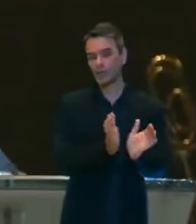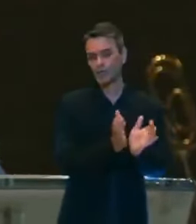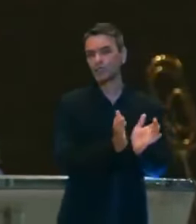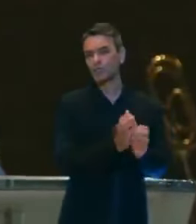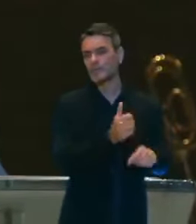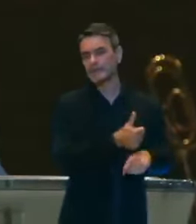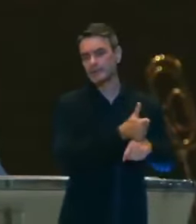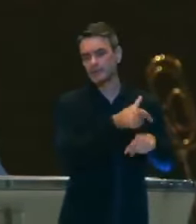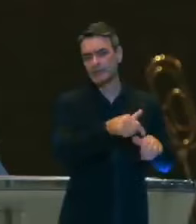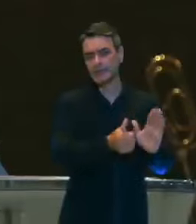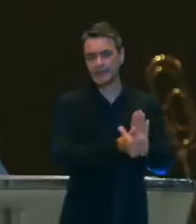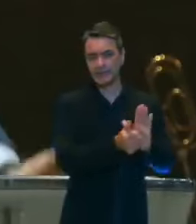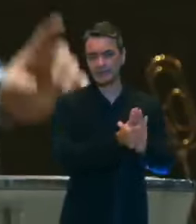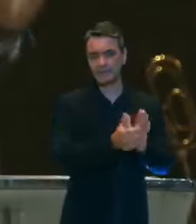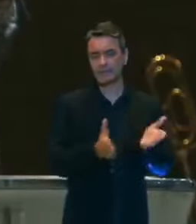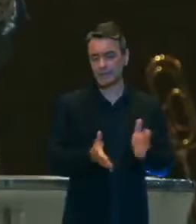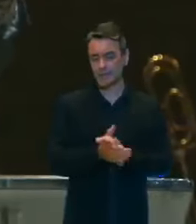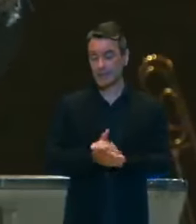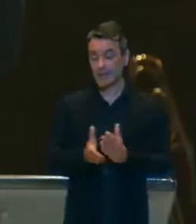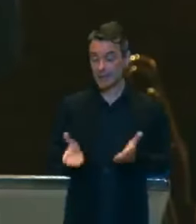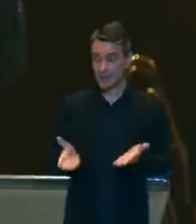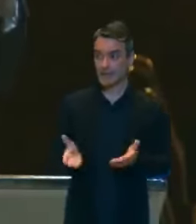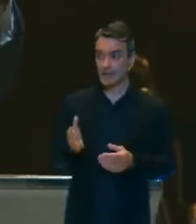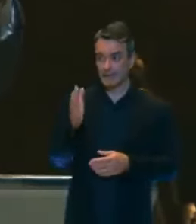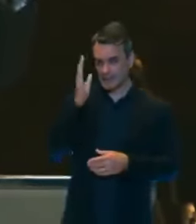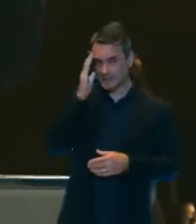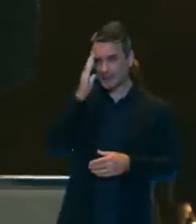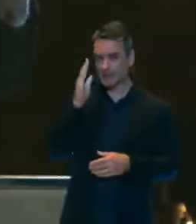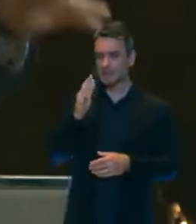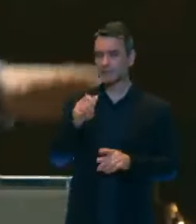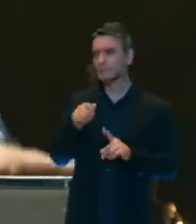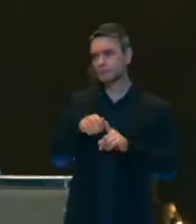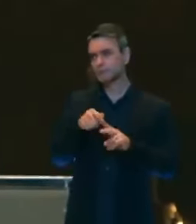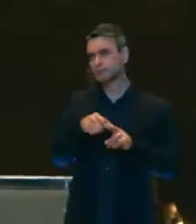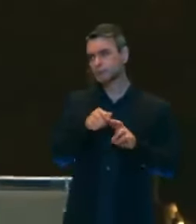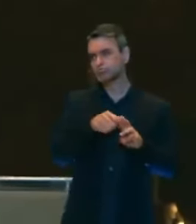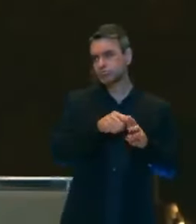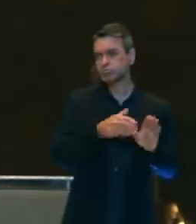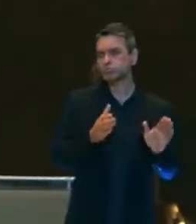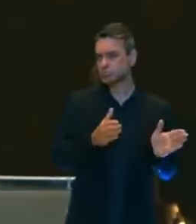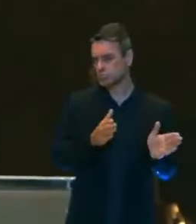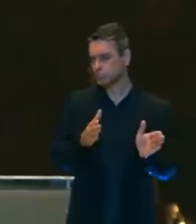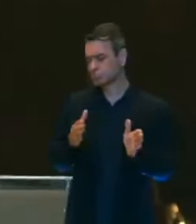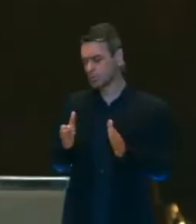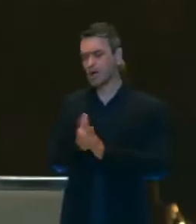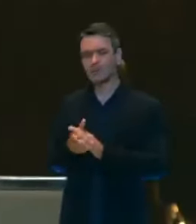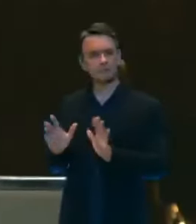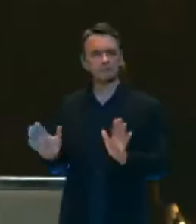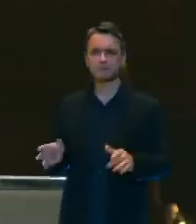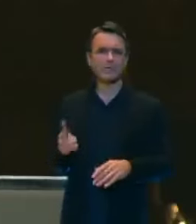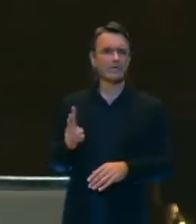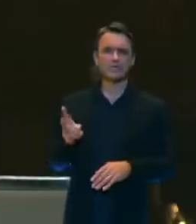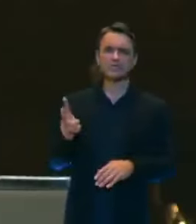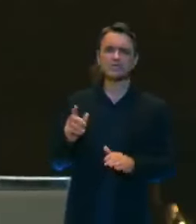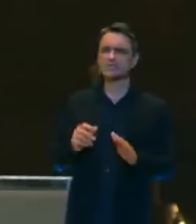acompanha mais de perto. Todos os meses nessa pandemia nós tivemos